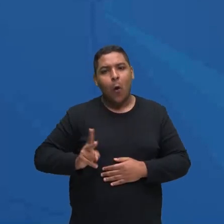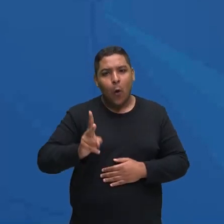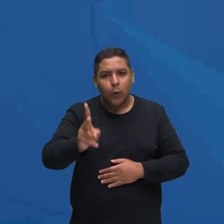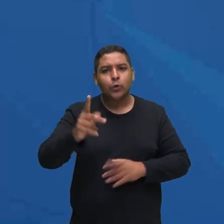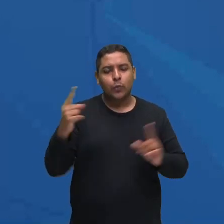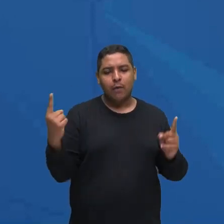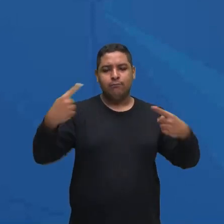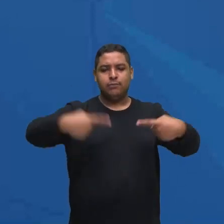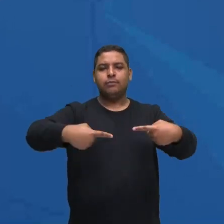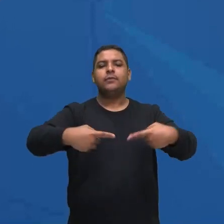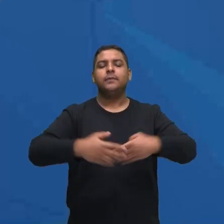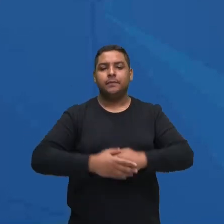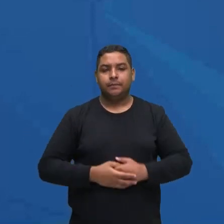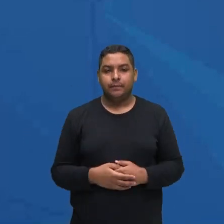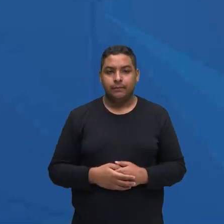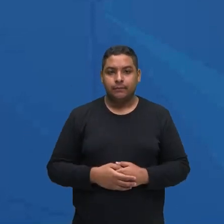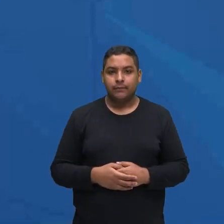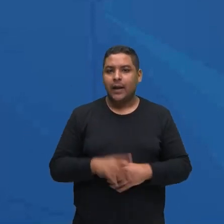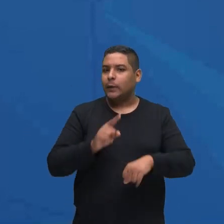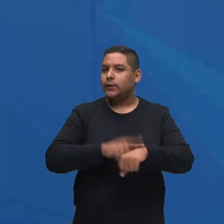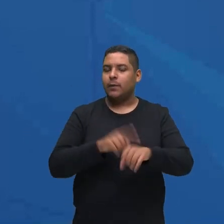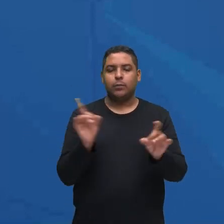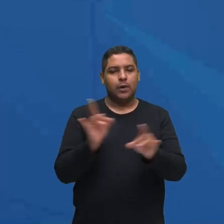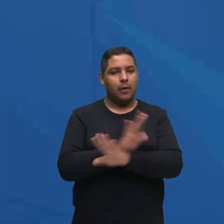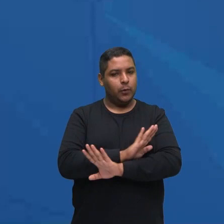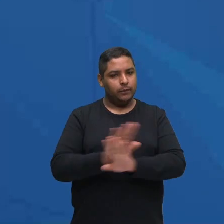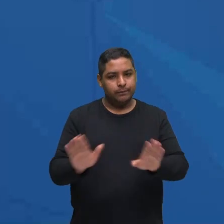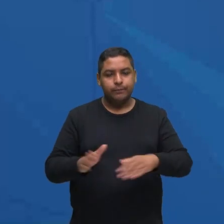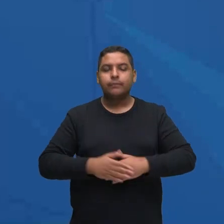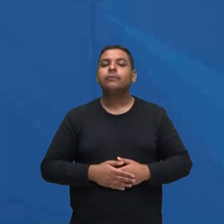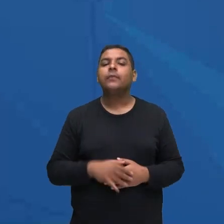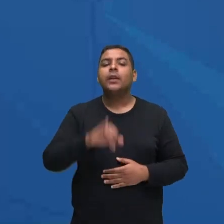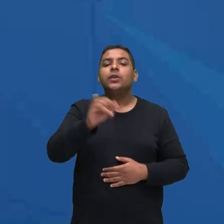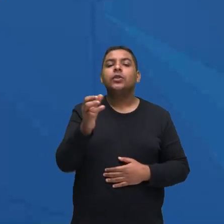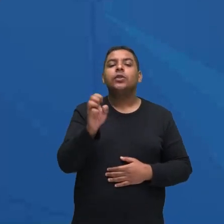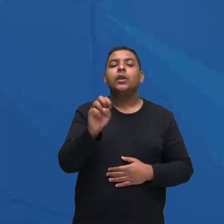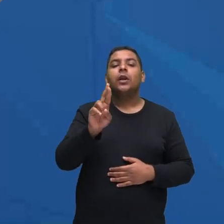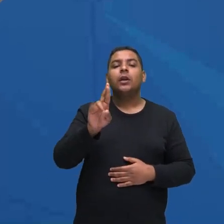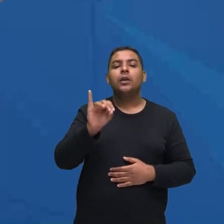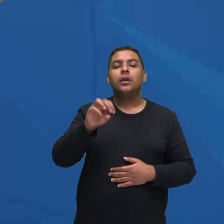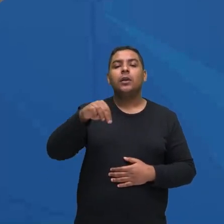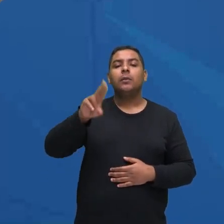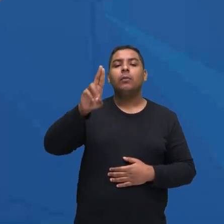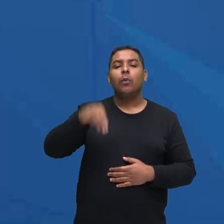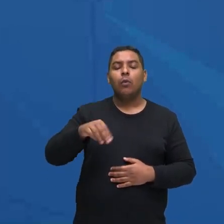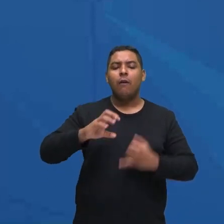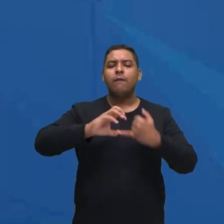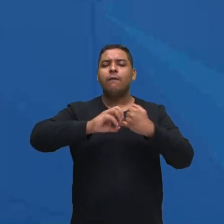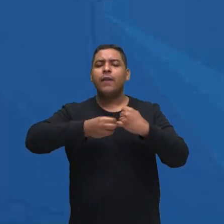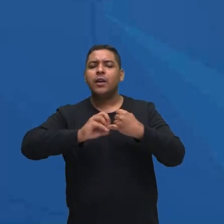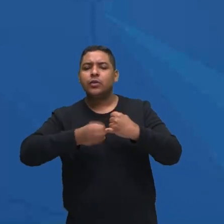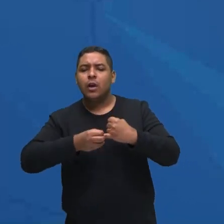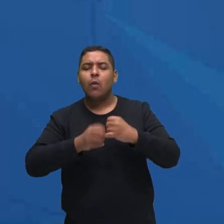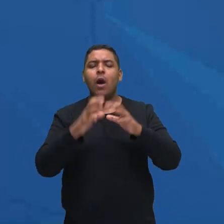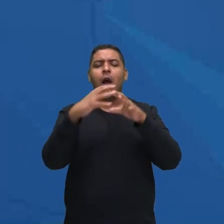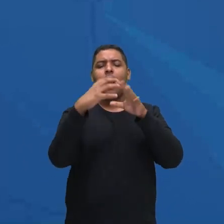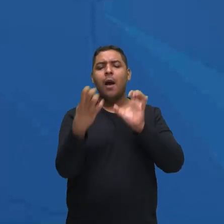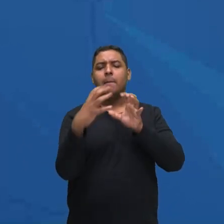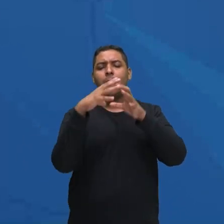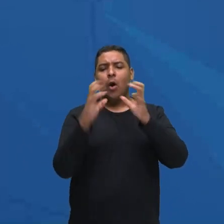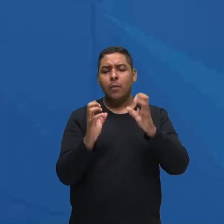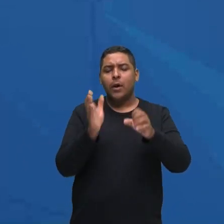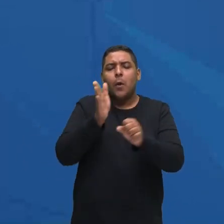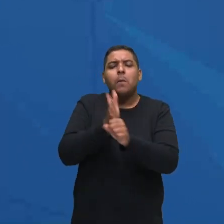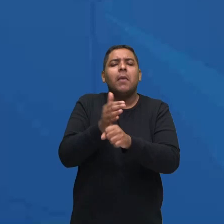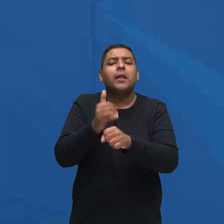competição. Tempo encerrado. Jerimum é feijão, abóbora ou batata,